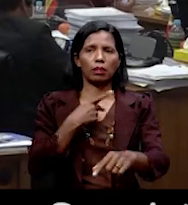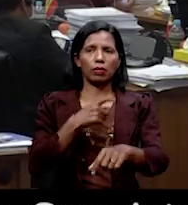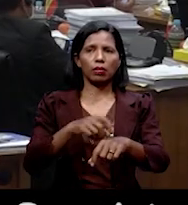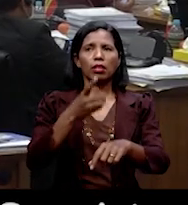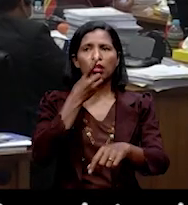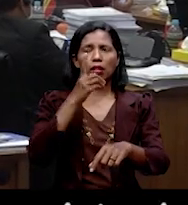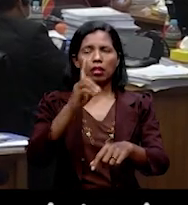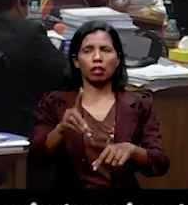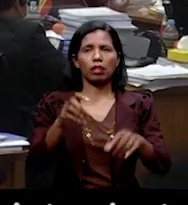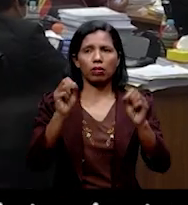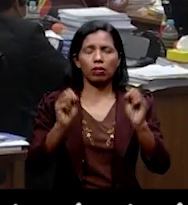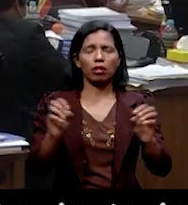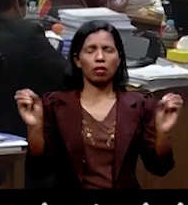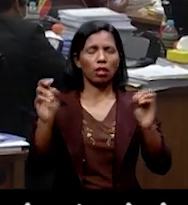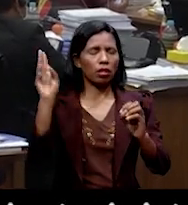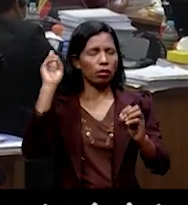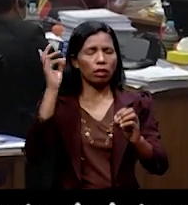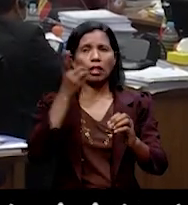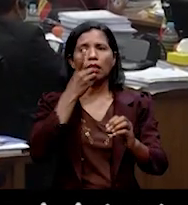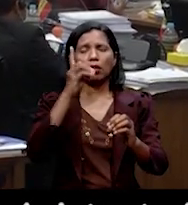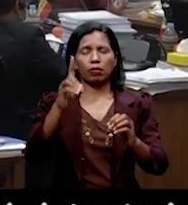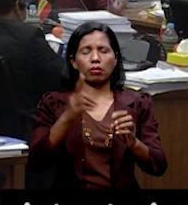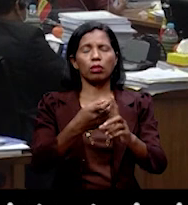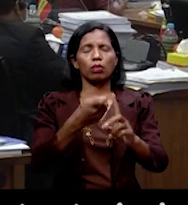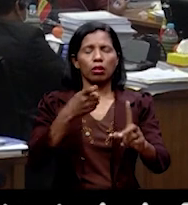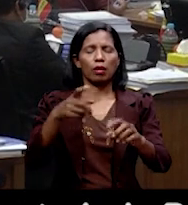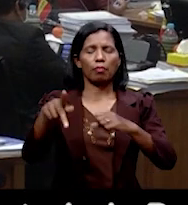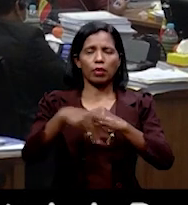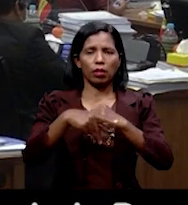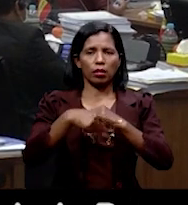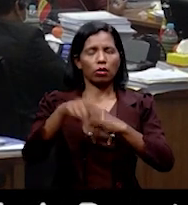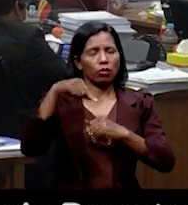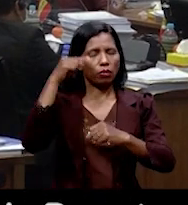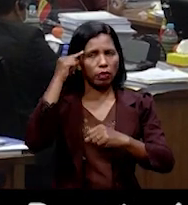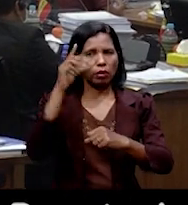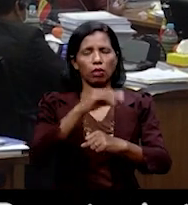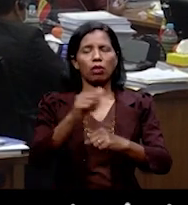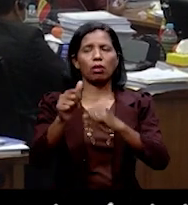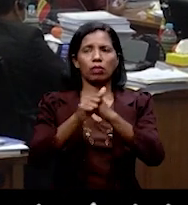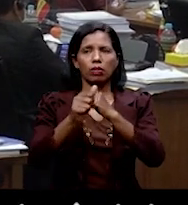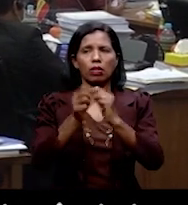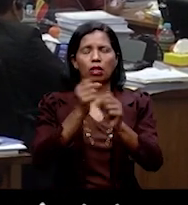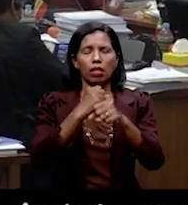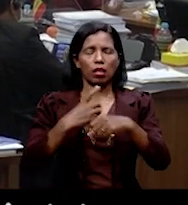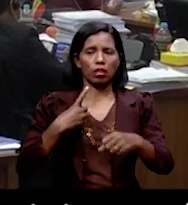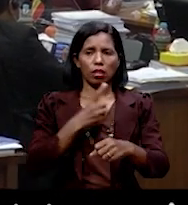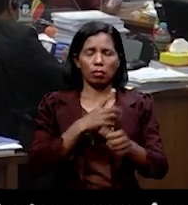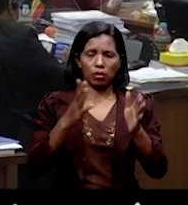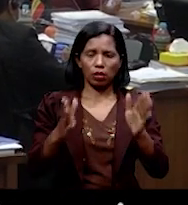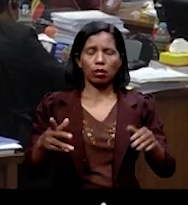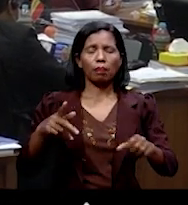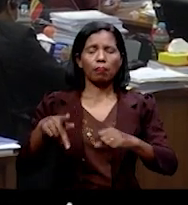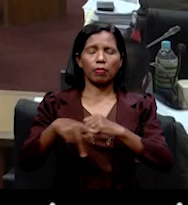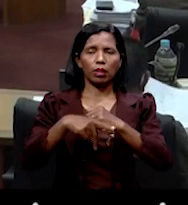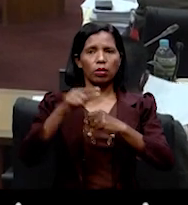bancada Niang hodilarona declaração husi bancada governo no primeiro ministro Rasi. Hoação ida ne halu deputado sira bancada